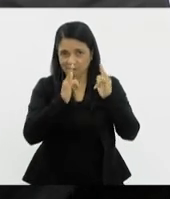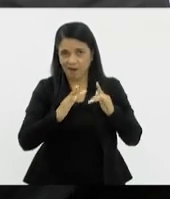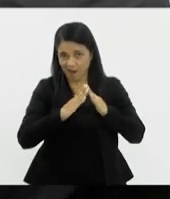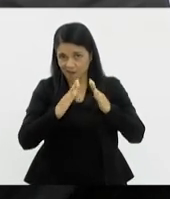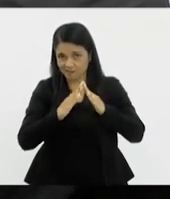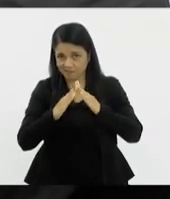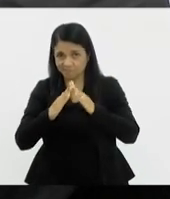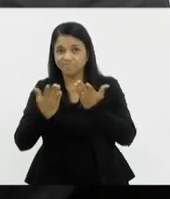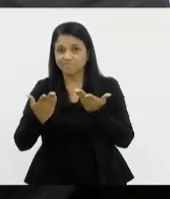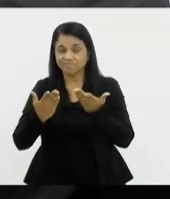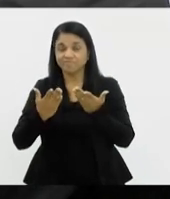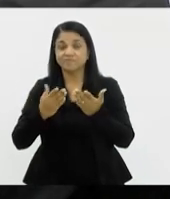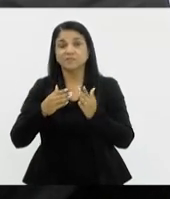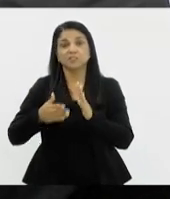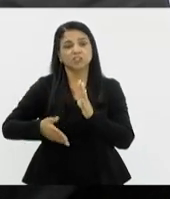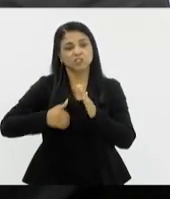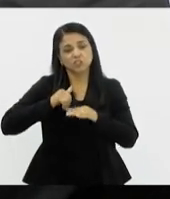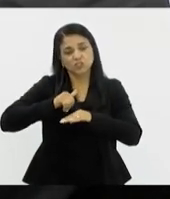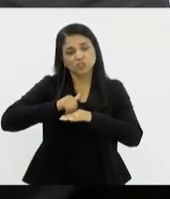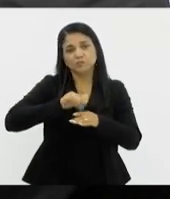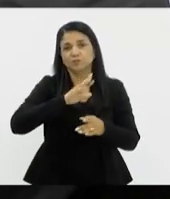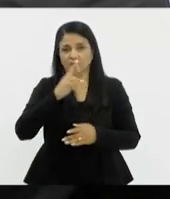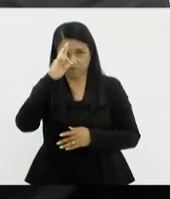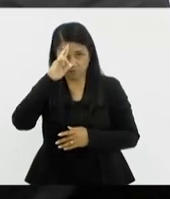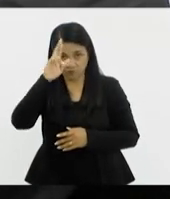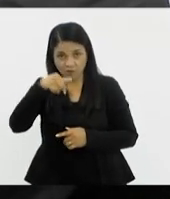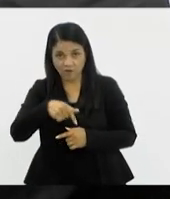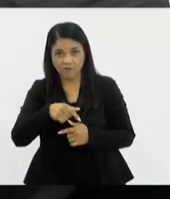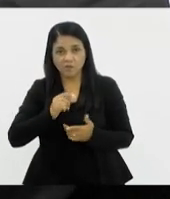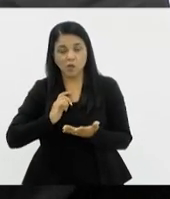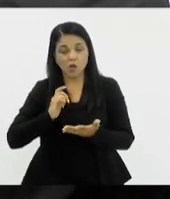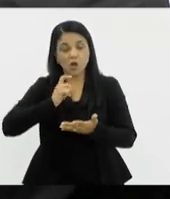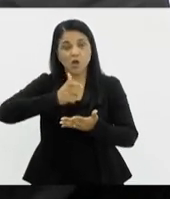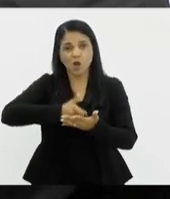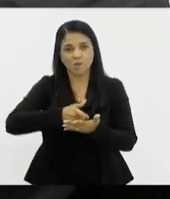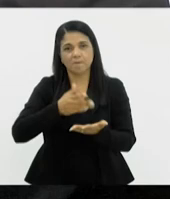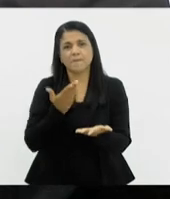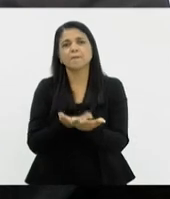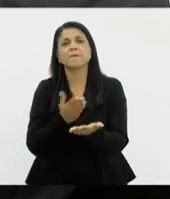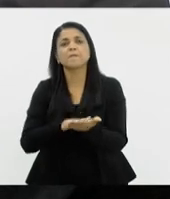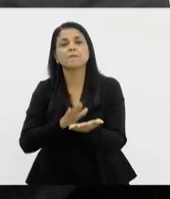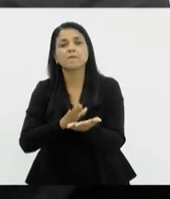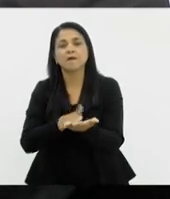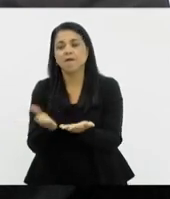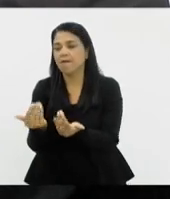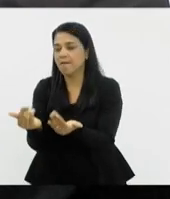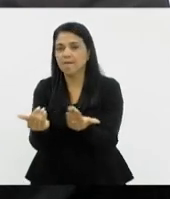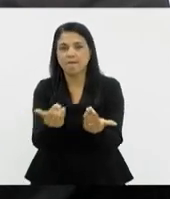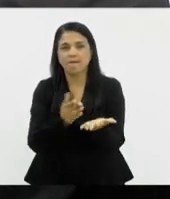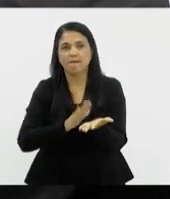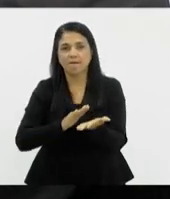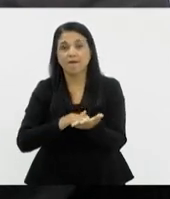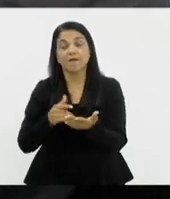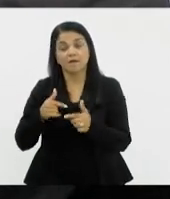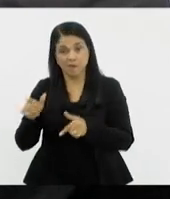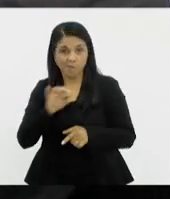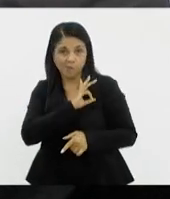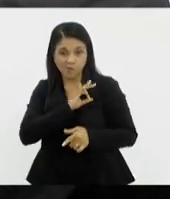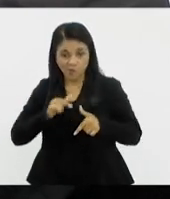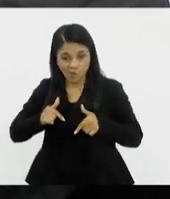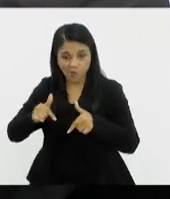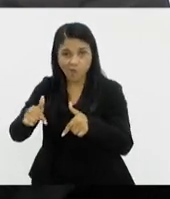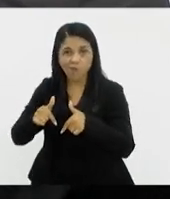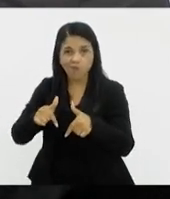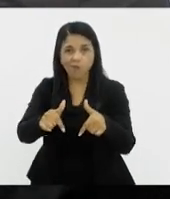o condômino chefe, tomava conta para cobrar a taxa dos condôminos, né? Aí teve uma operação lá e...